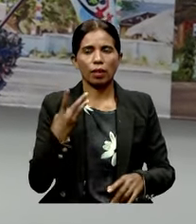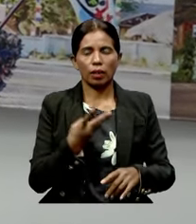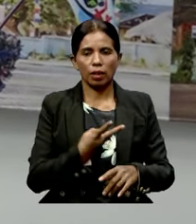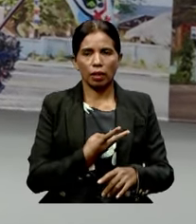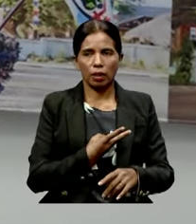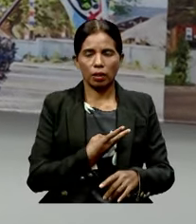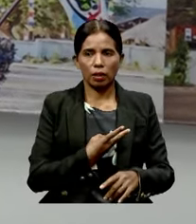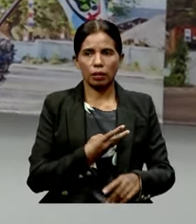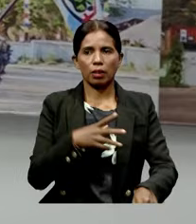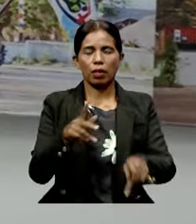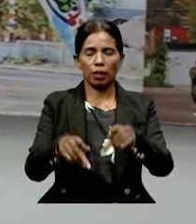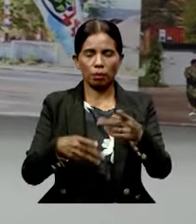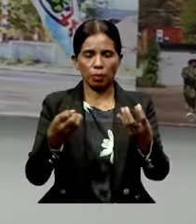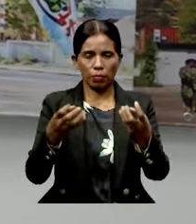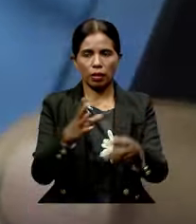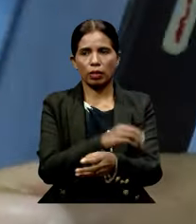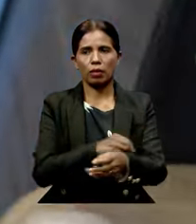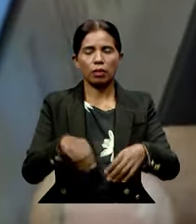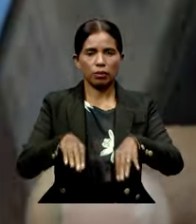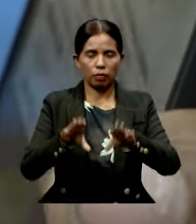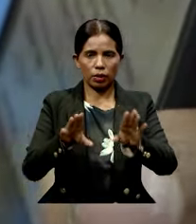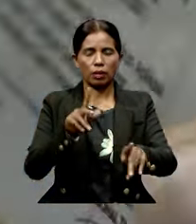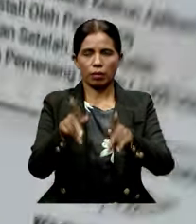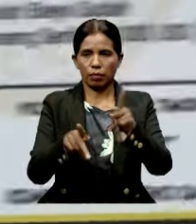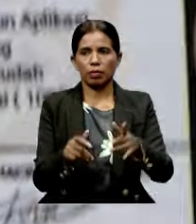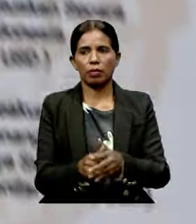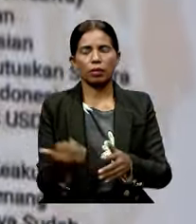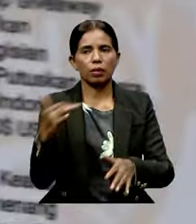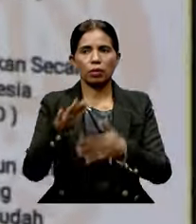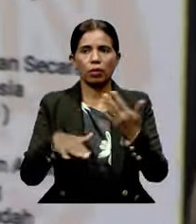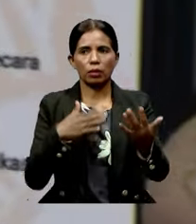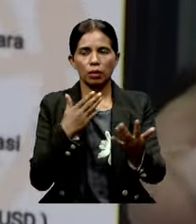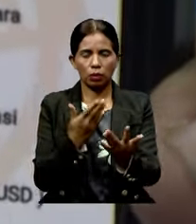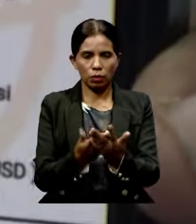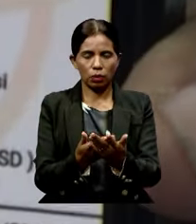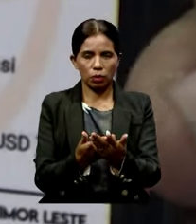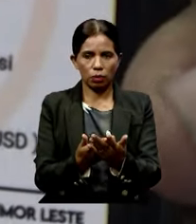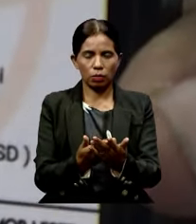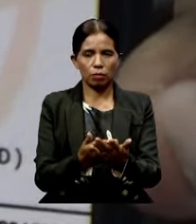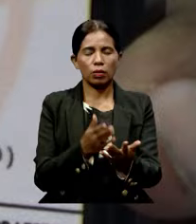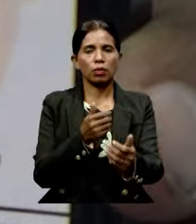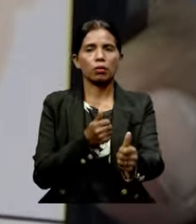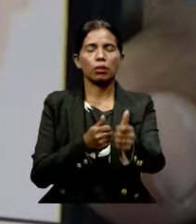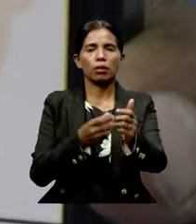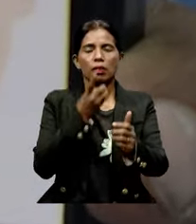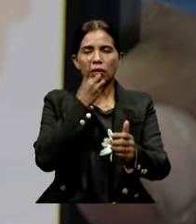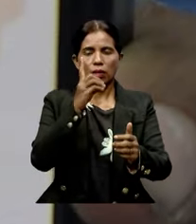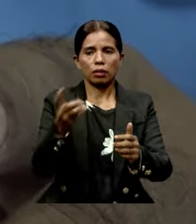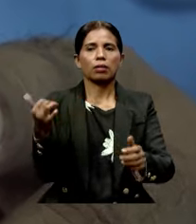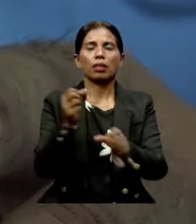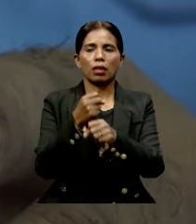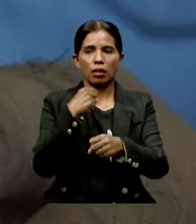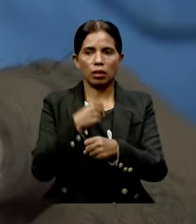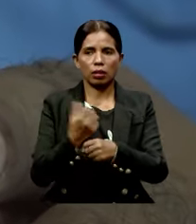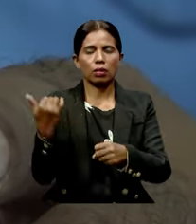ne suspeito uma casa baia tráfico humano. Se ra hototo apply liusi online, do tuir declaração neve maxira halo kata